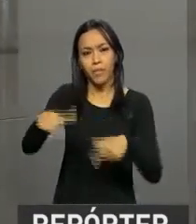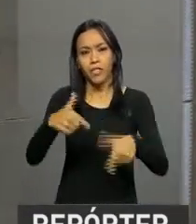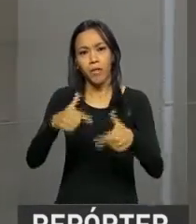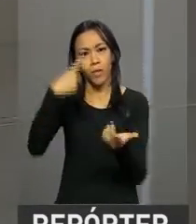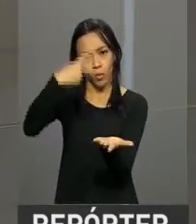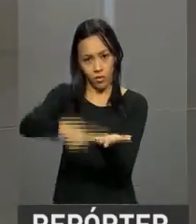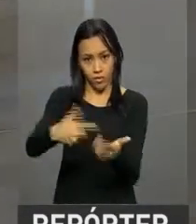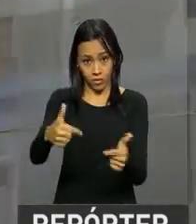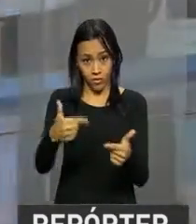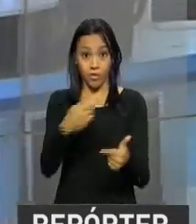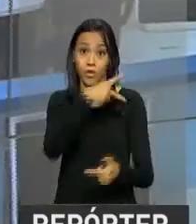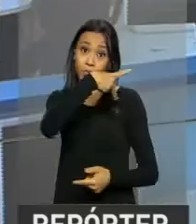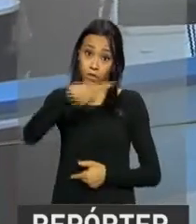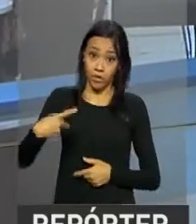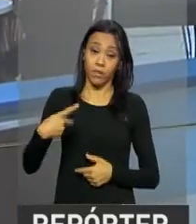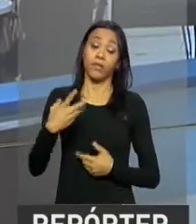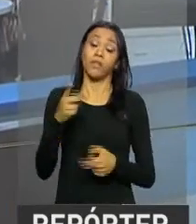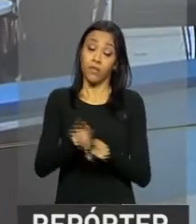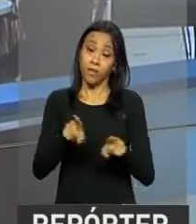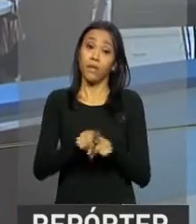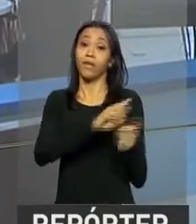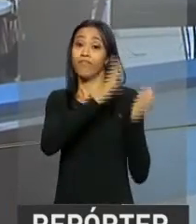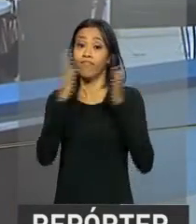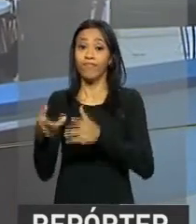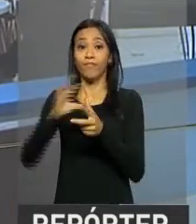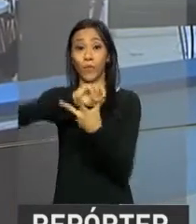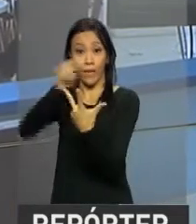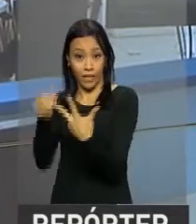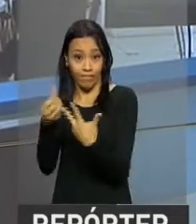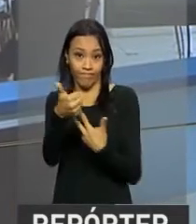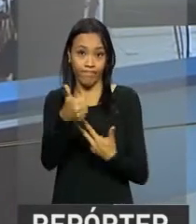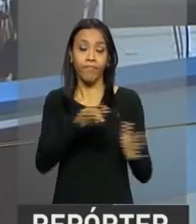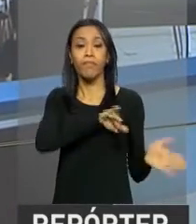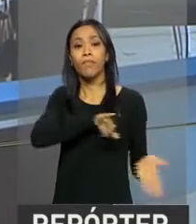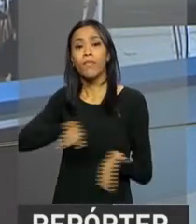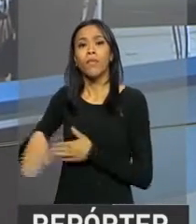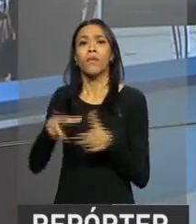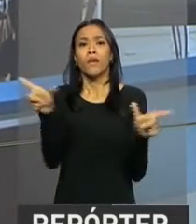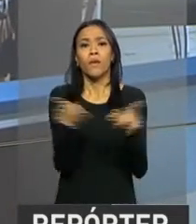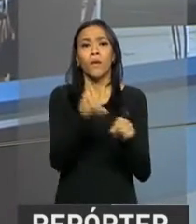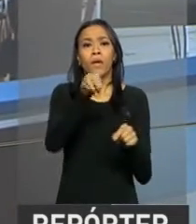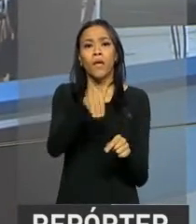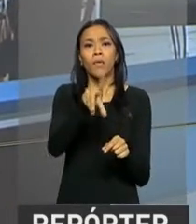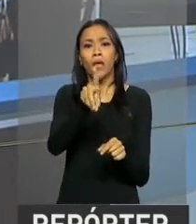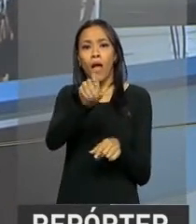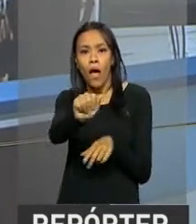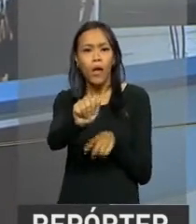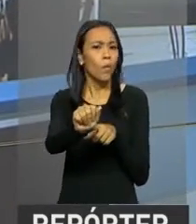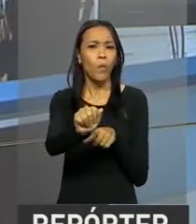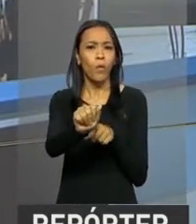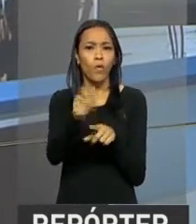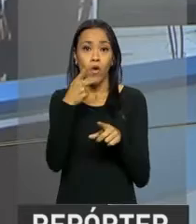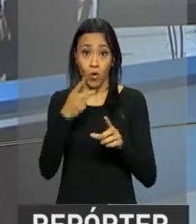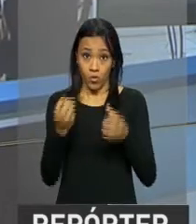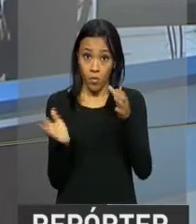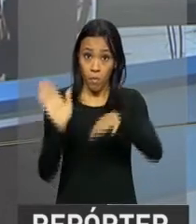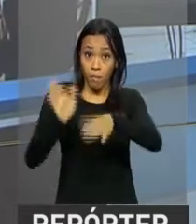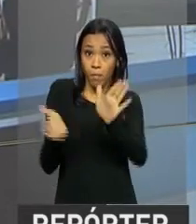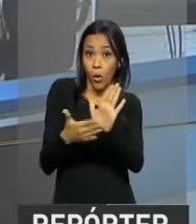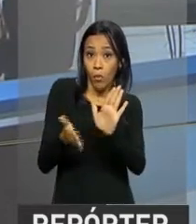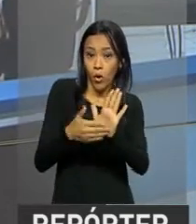também as novidades do enem e o ministério do desenvolvimento social e agrário propôs à comissão de agricultura